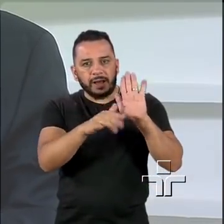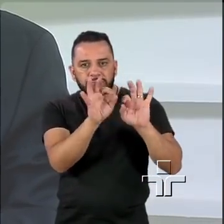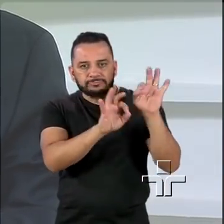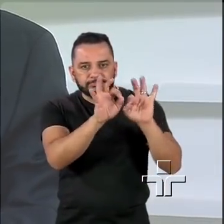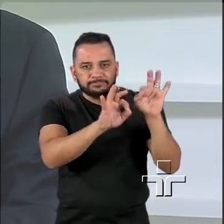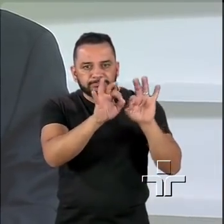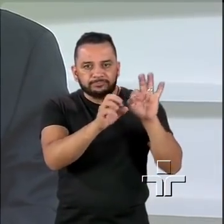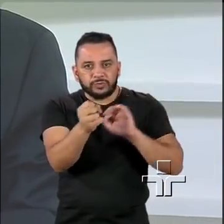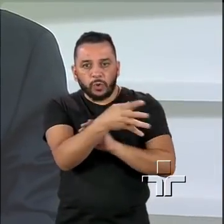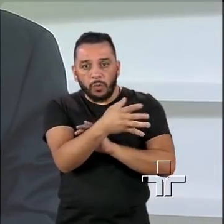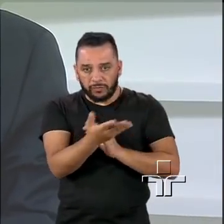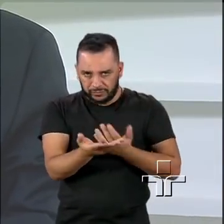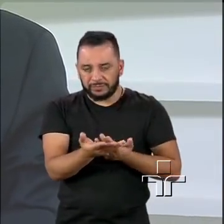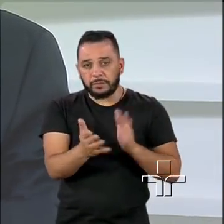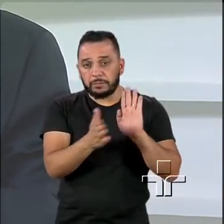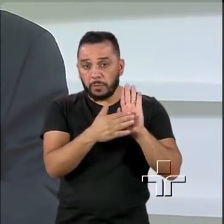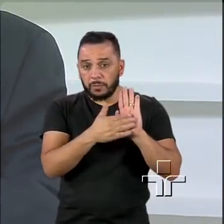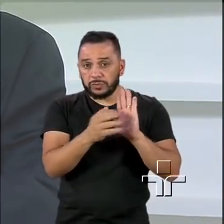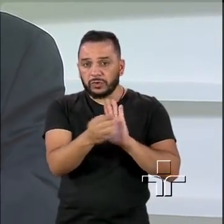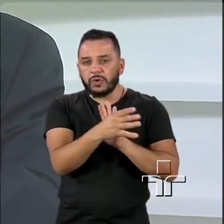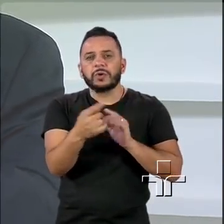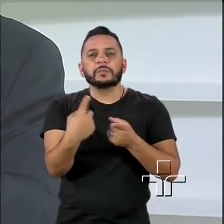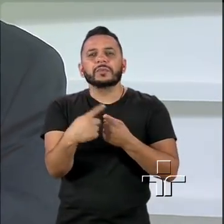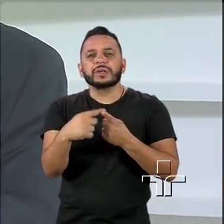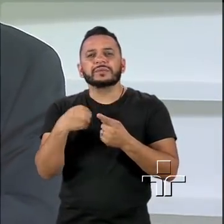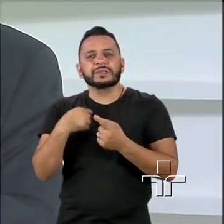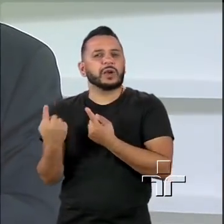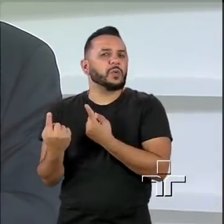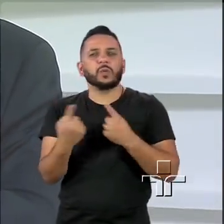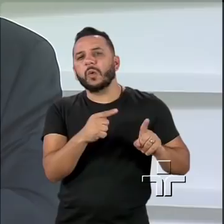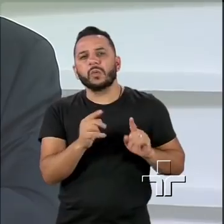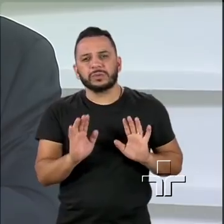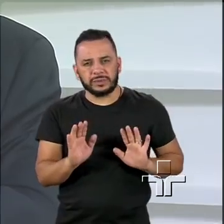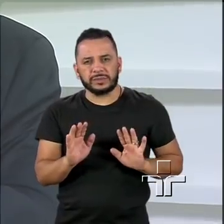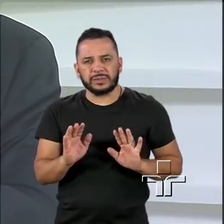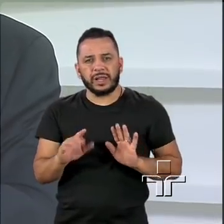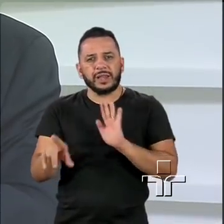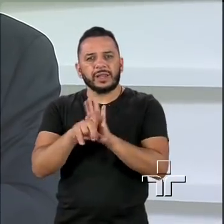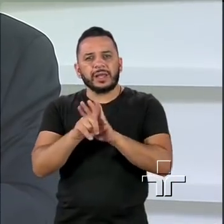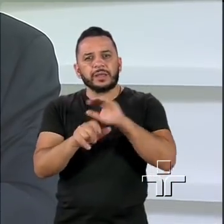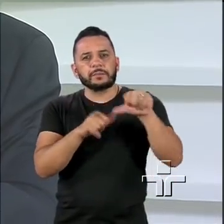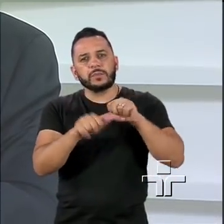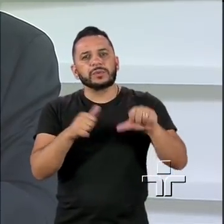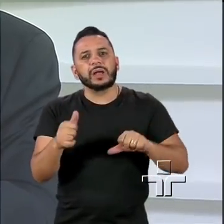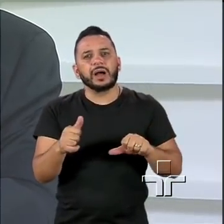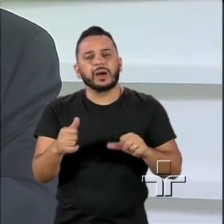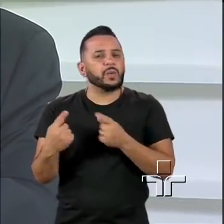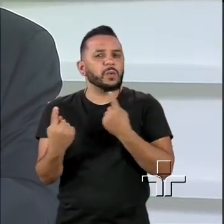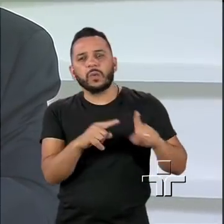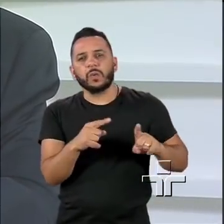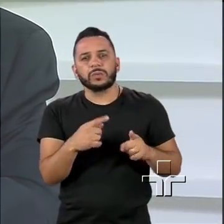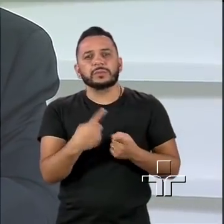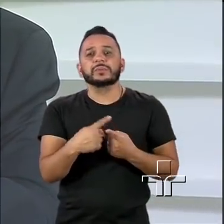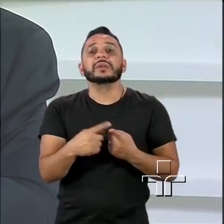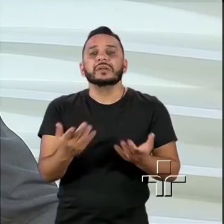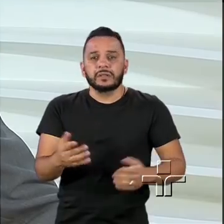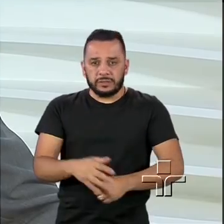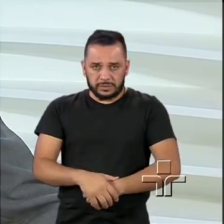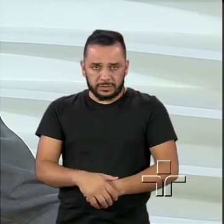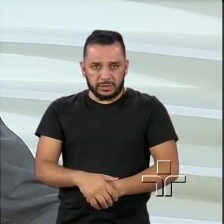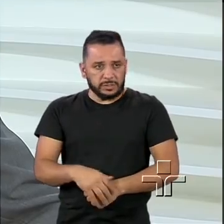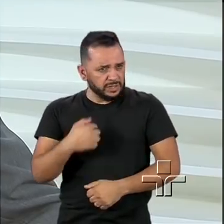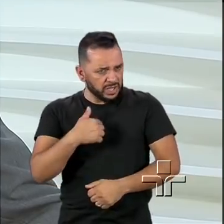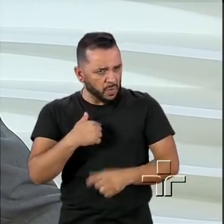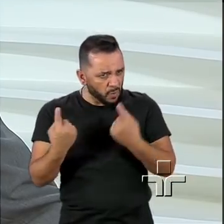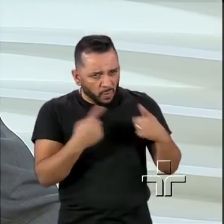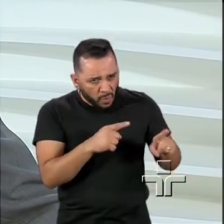produtivos. Por que o senhor é contra a modernização da legislação trabalhista, como o senhor falou agora? Mas quem falou que eu sou